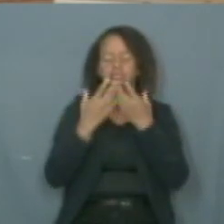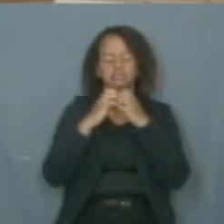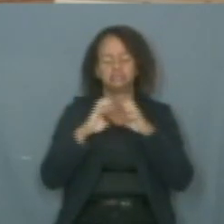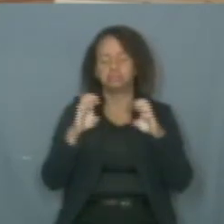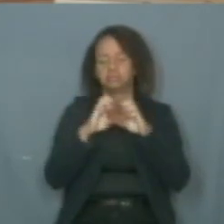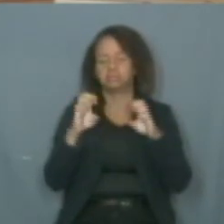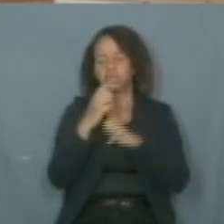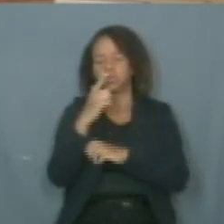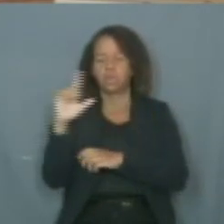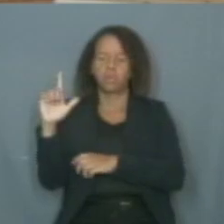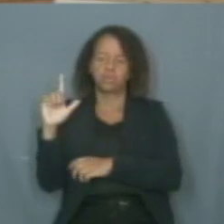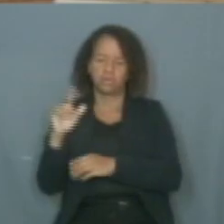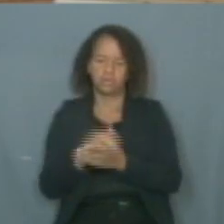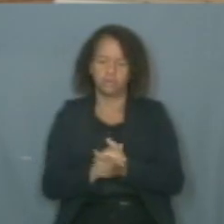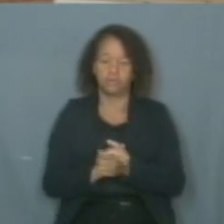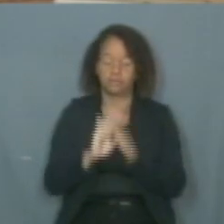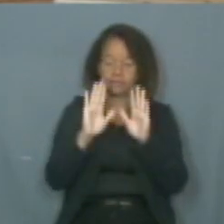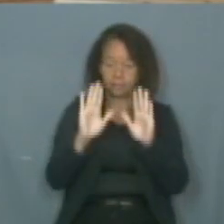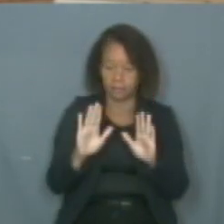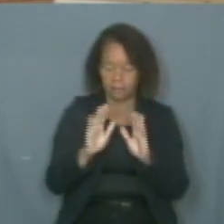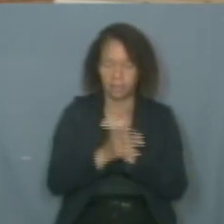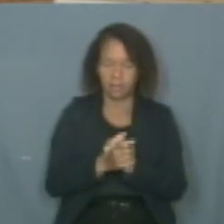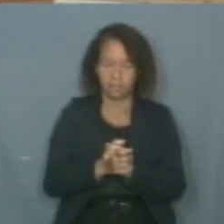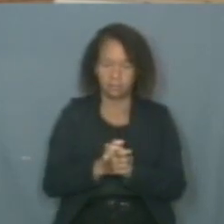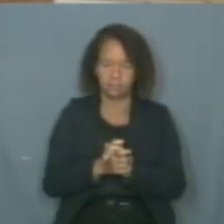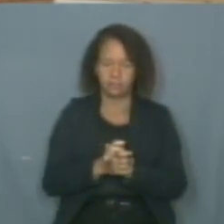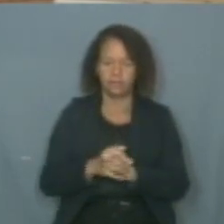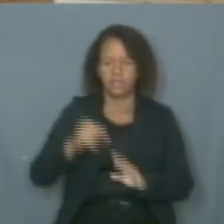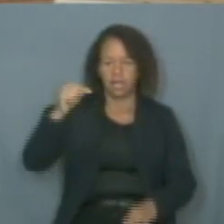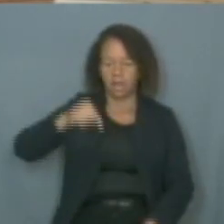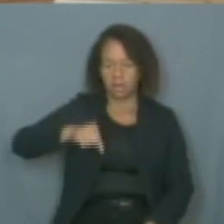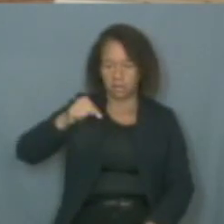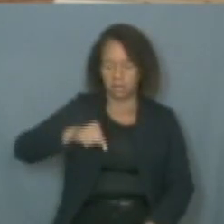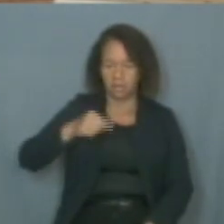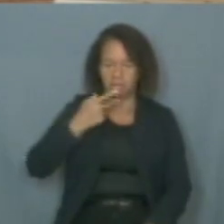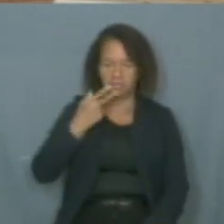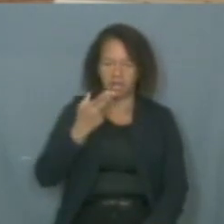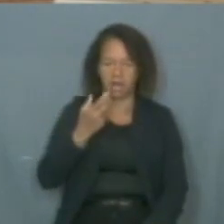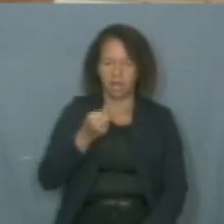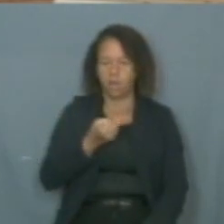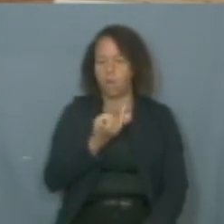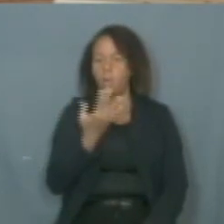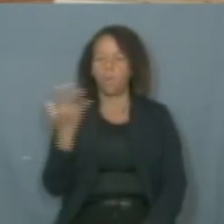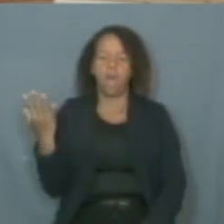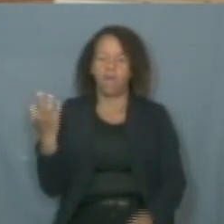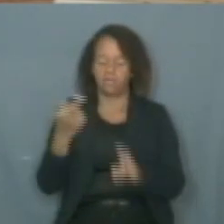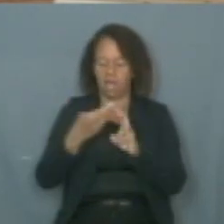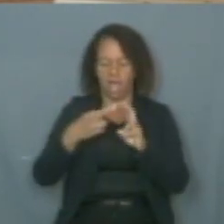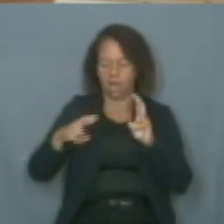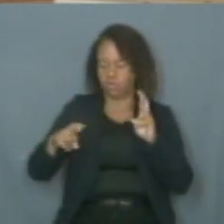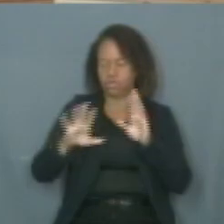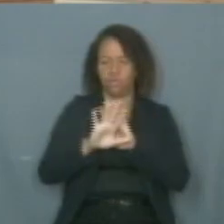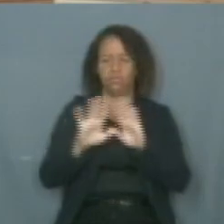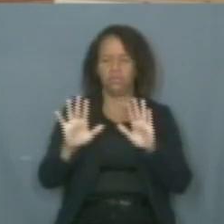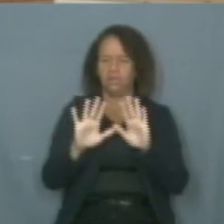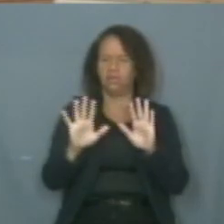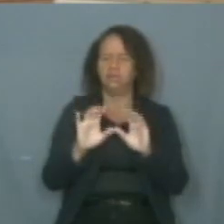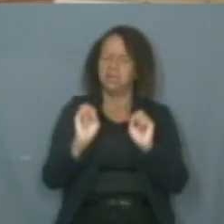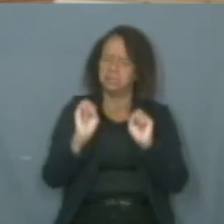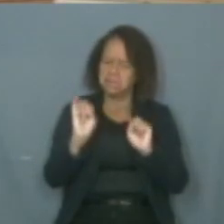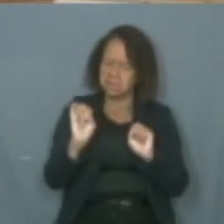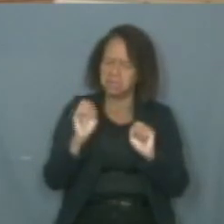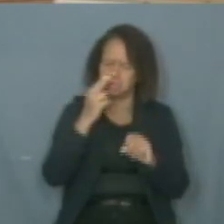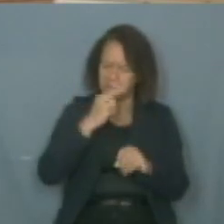dá outras providências. Ou seja, aqui a gente não fala qual vai ser a religião. E mesmo se